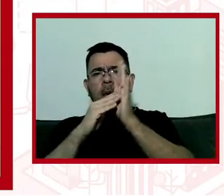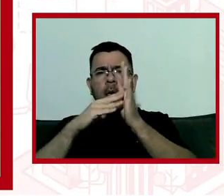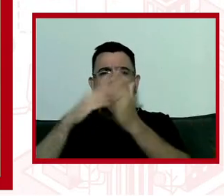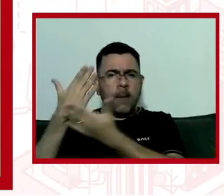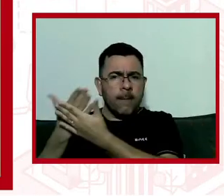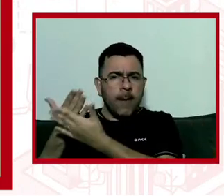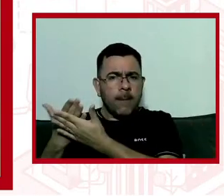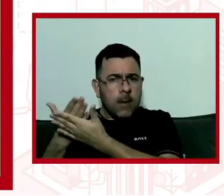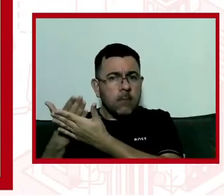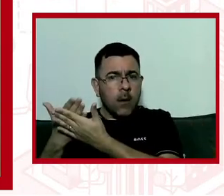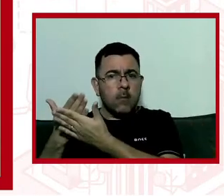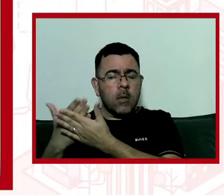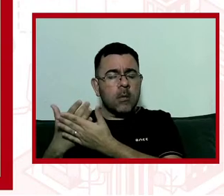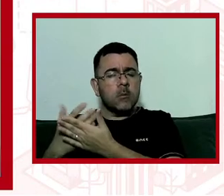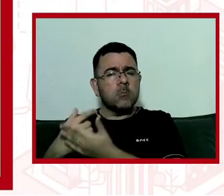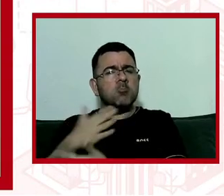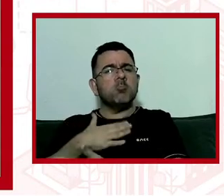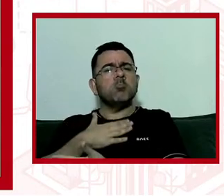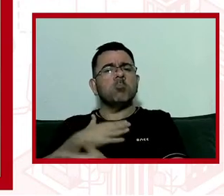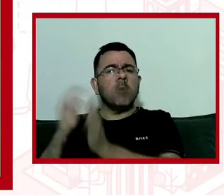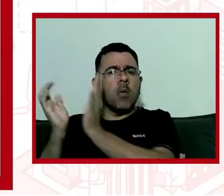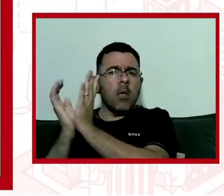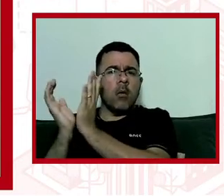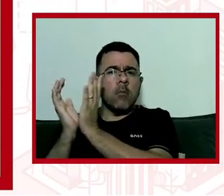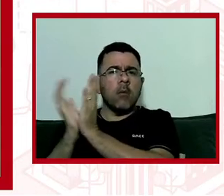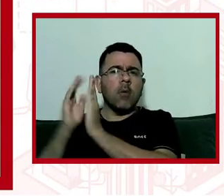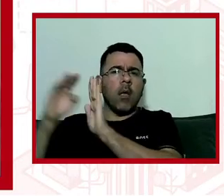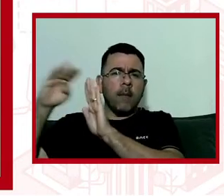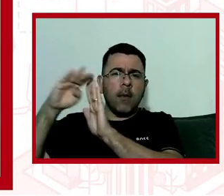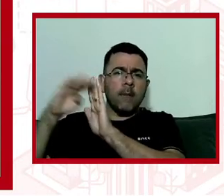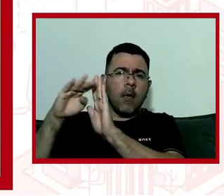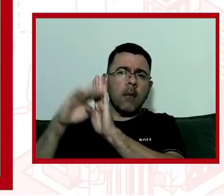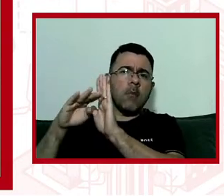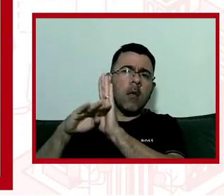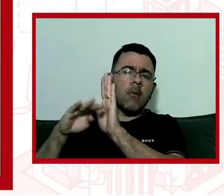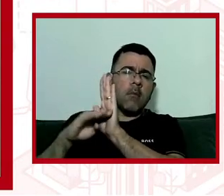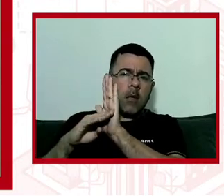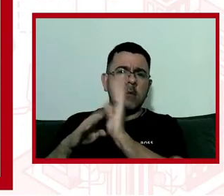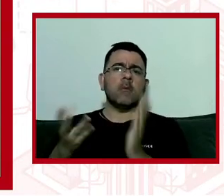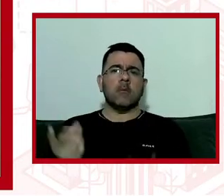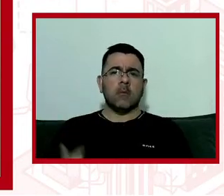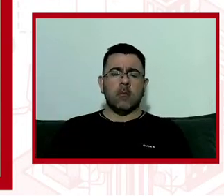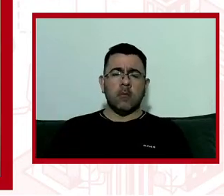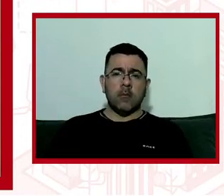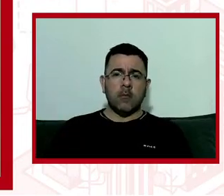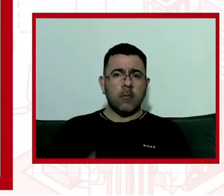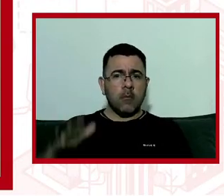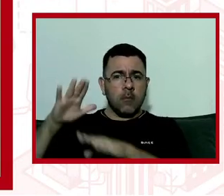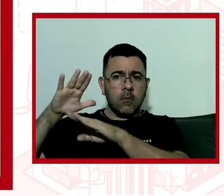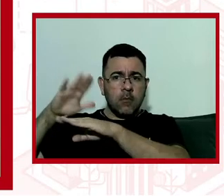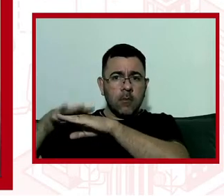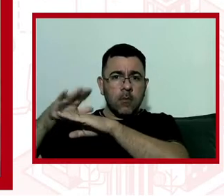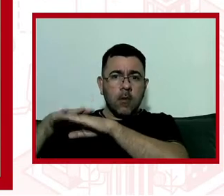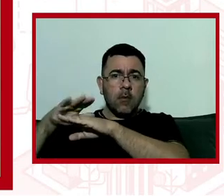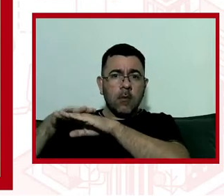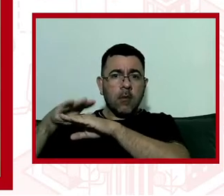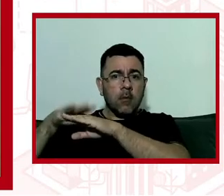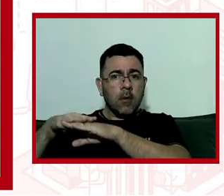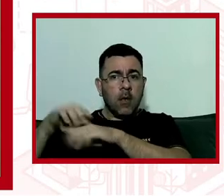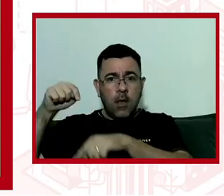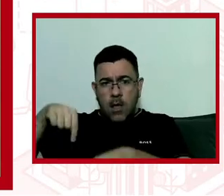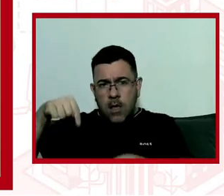ó o meu partido faz isso isso isso não sei aonde eu vou fazer aqui então um banco de